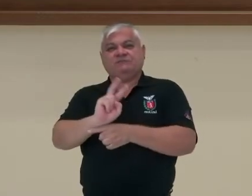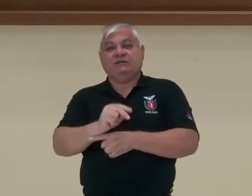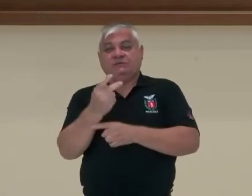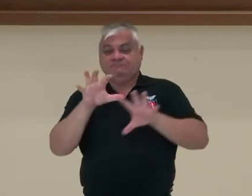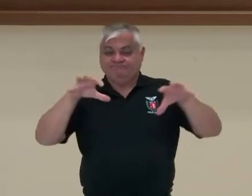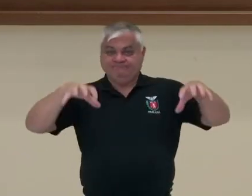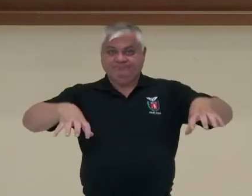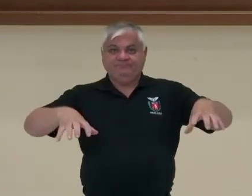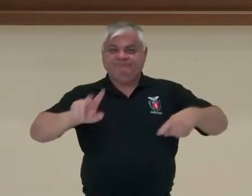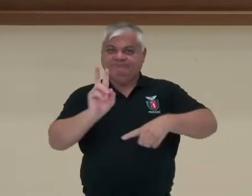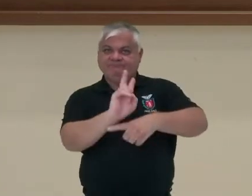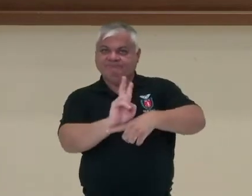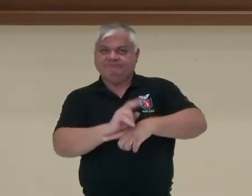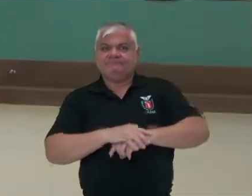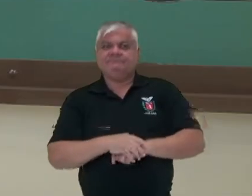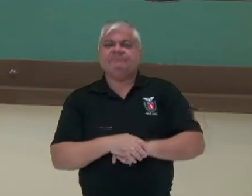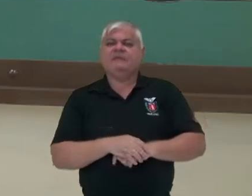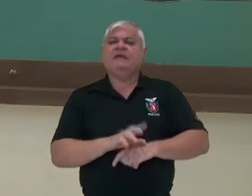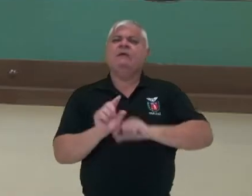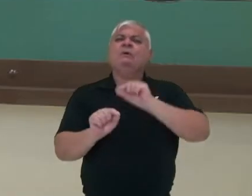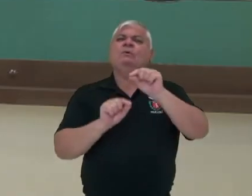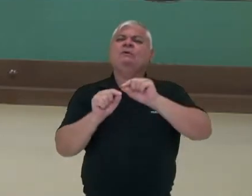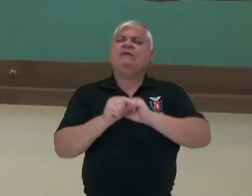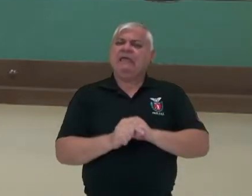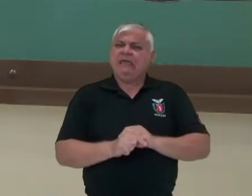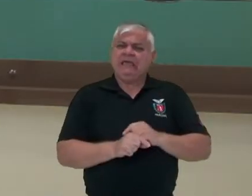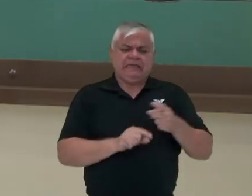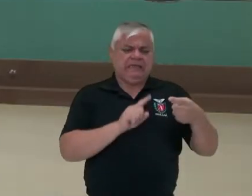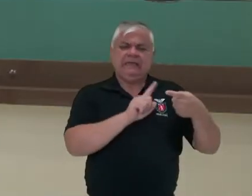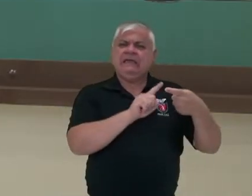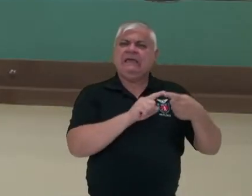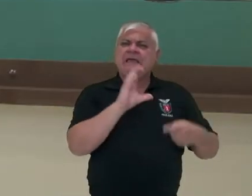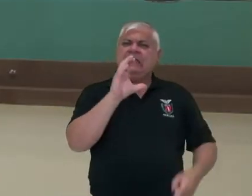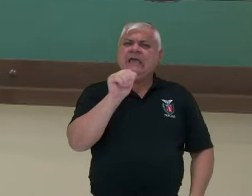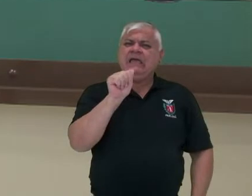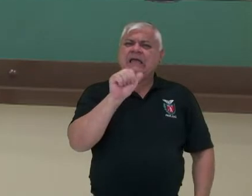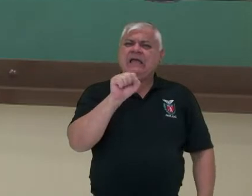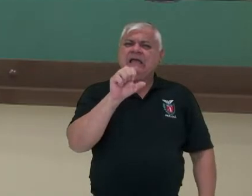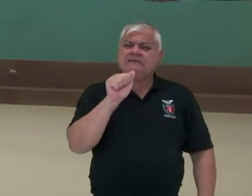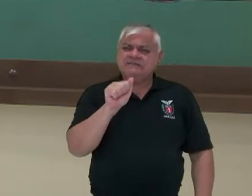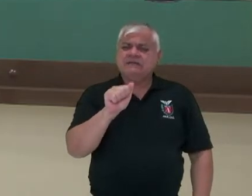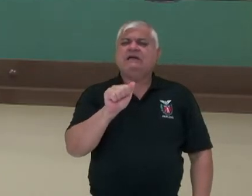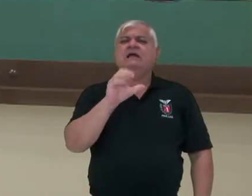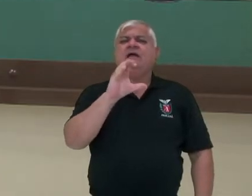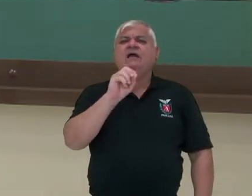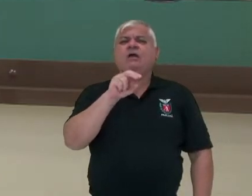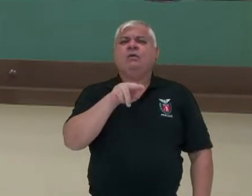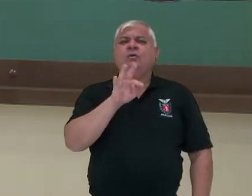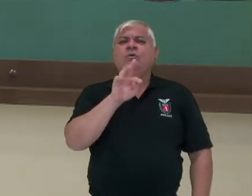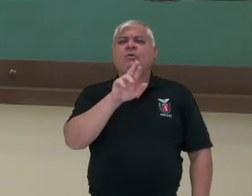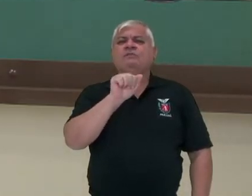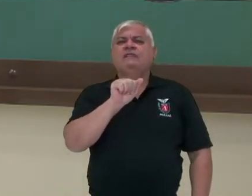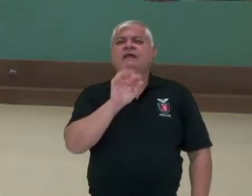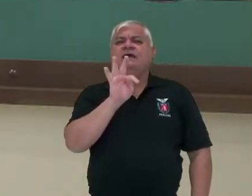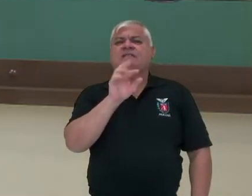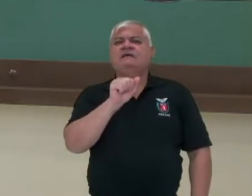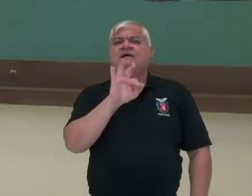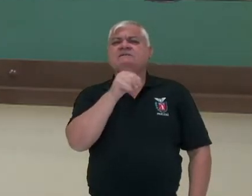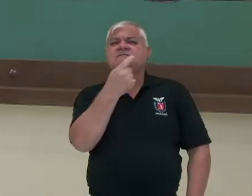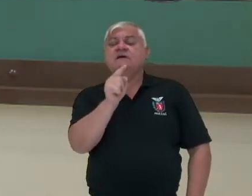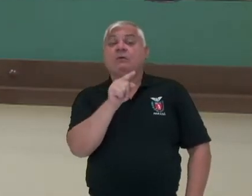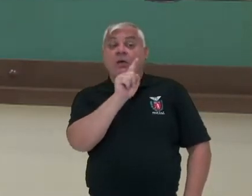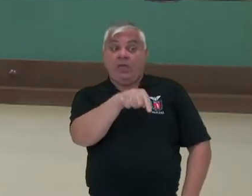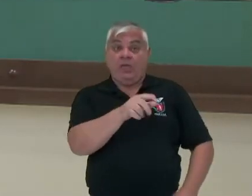tá? O que era, então, a Casa de Contratação? Né? Vamos entender? Órgão encarregado